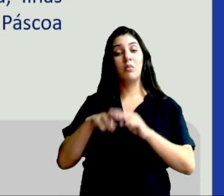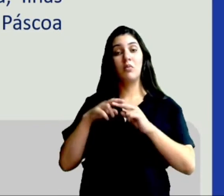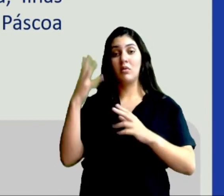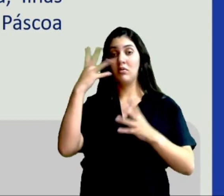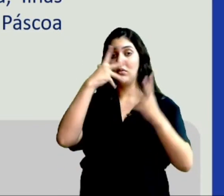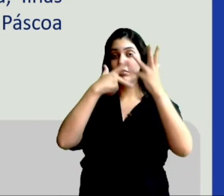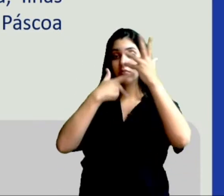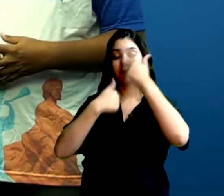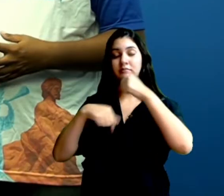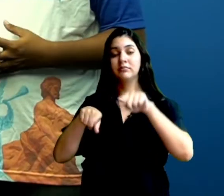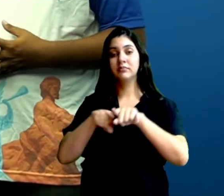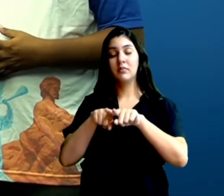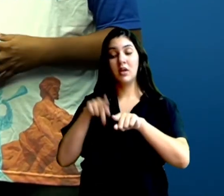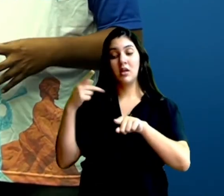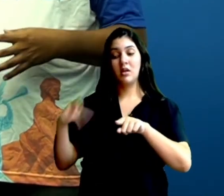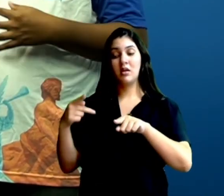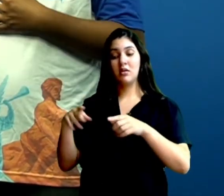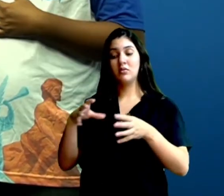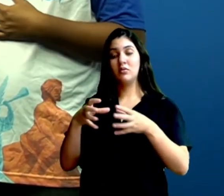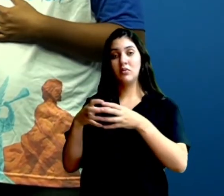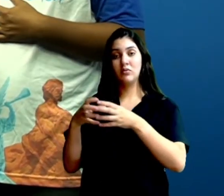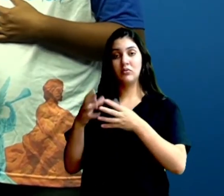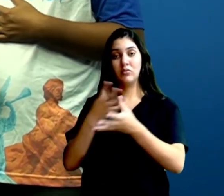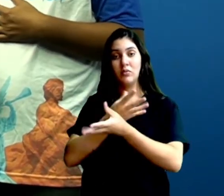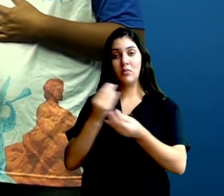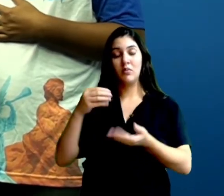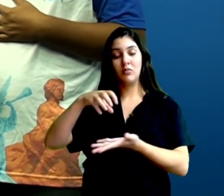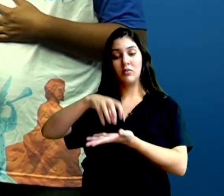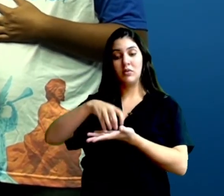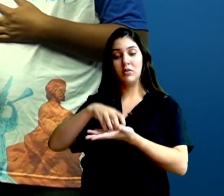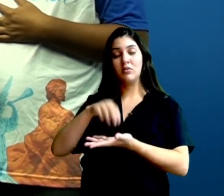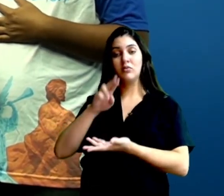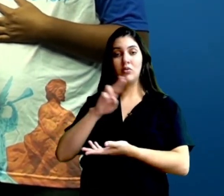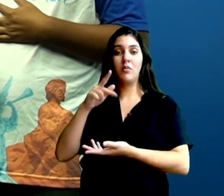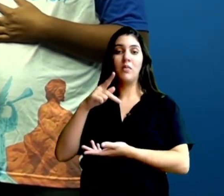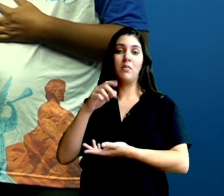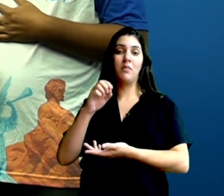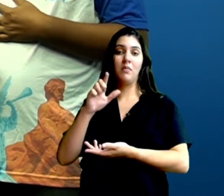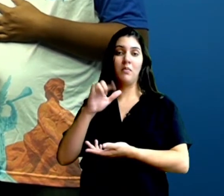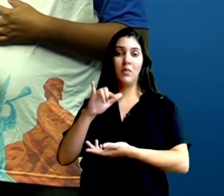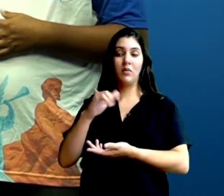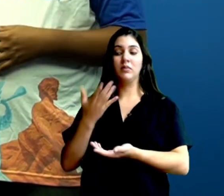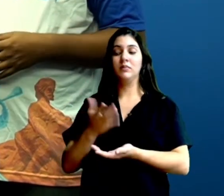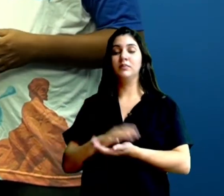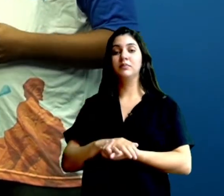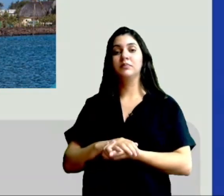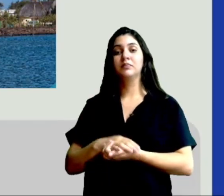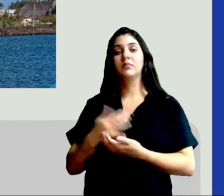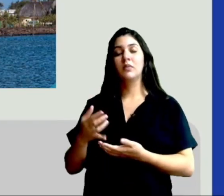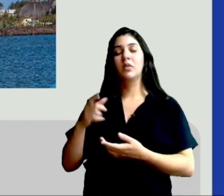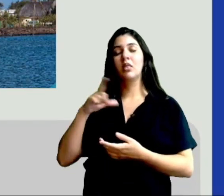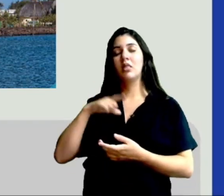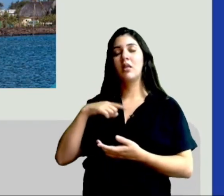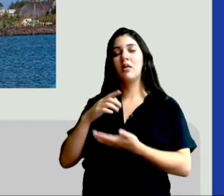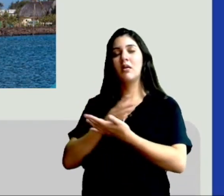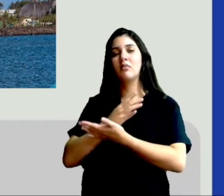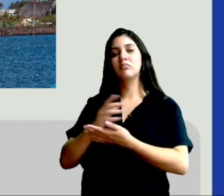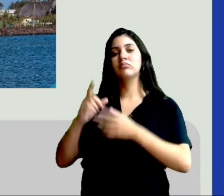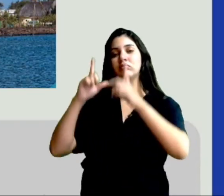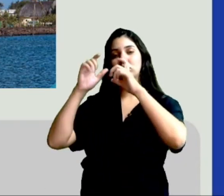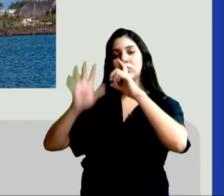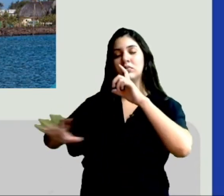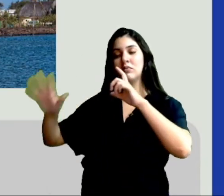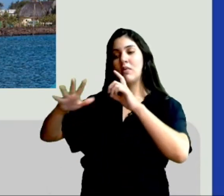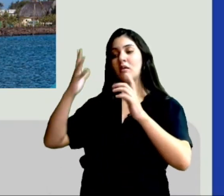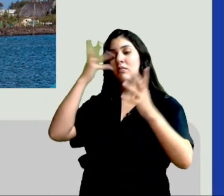também. Então esse conjunto de muitas ilhas chamado de Polinésia. Então, aqui mais uma